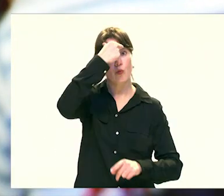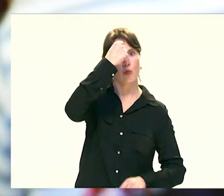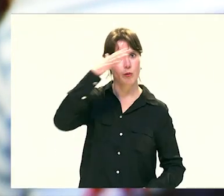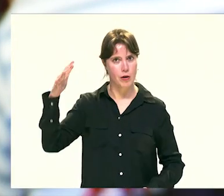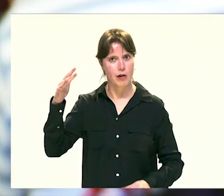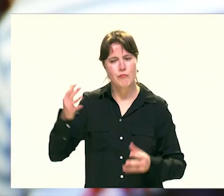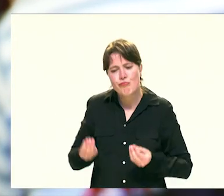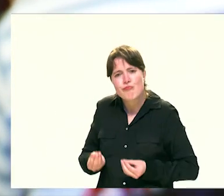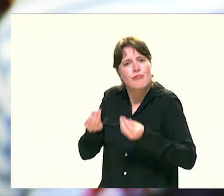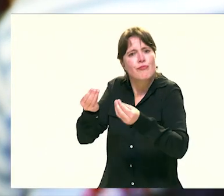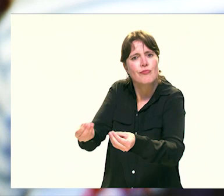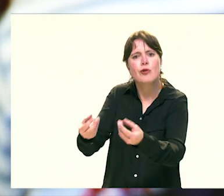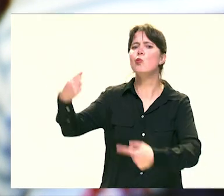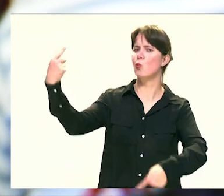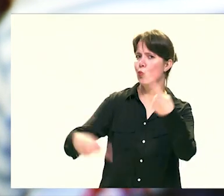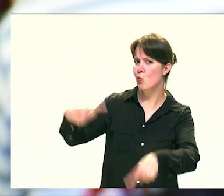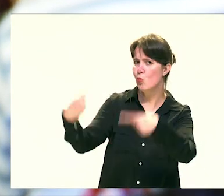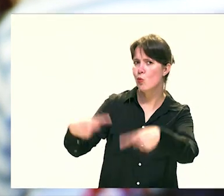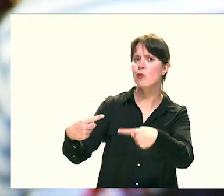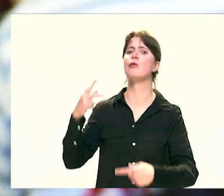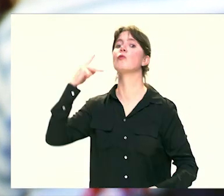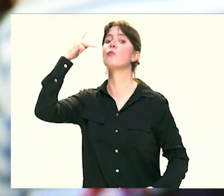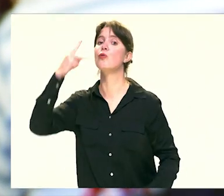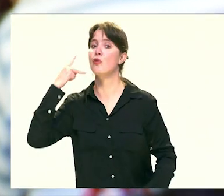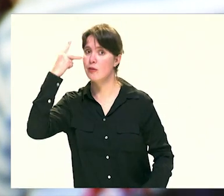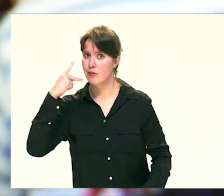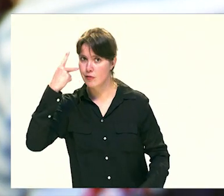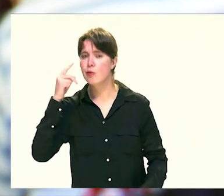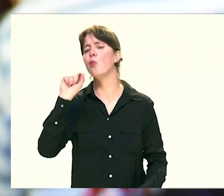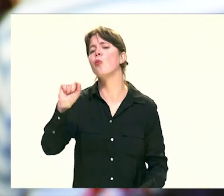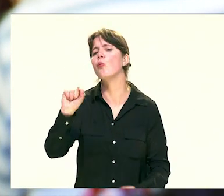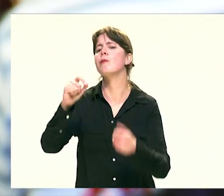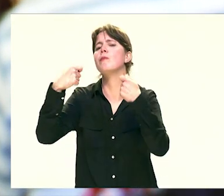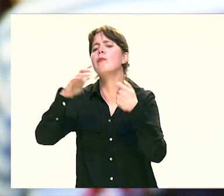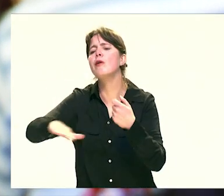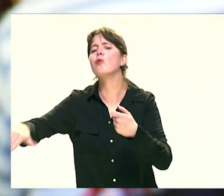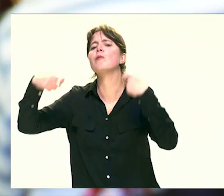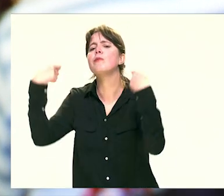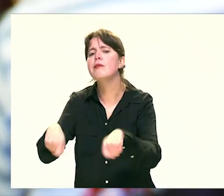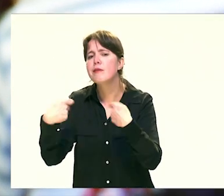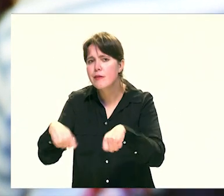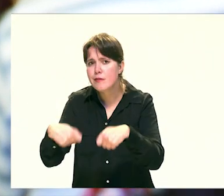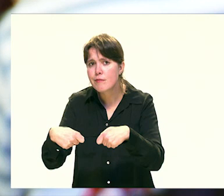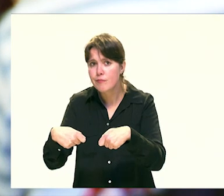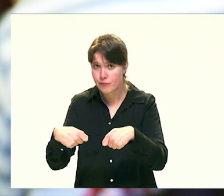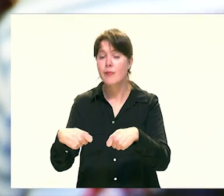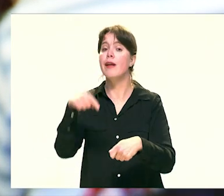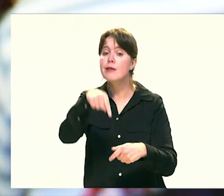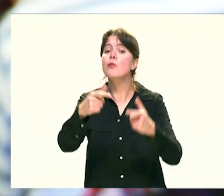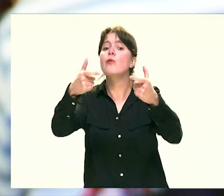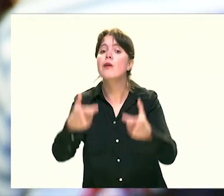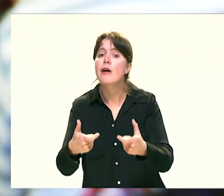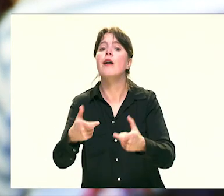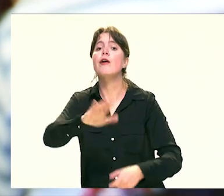Com os fóruns de assistência social, a Unipampa proporciona uma discussão das políticas voltadas às necessidades dos